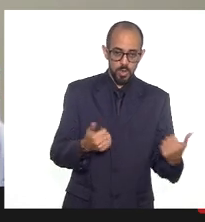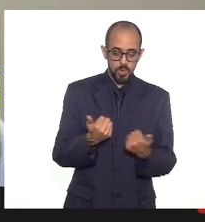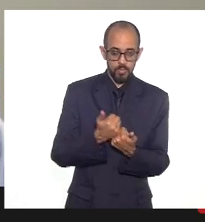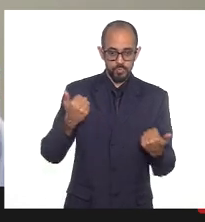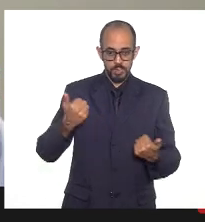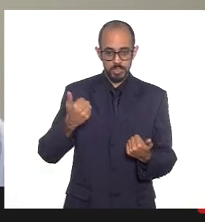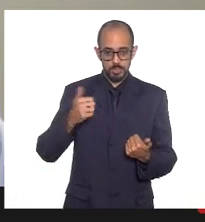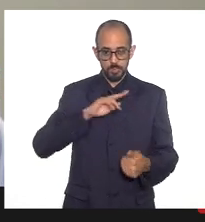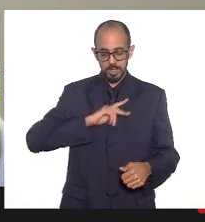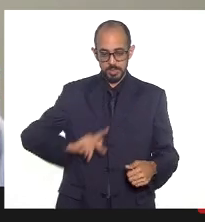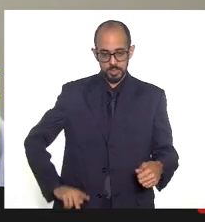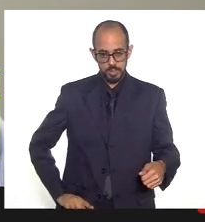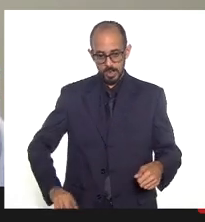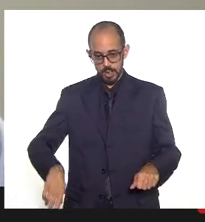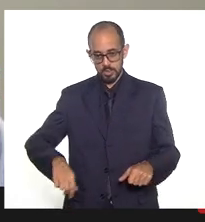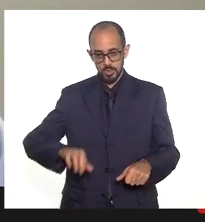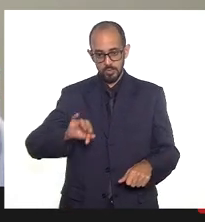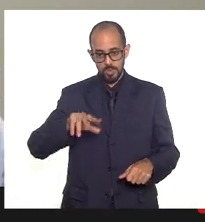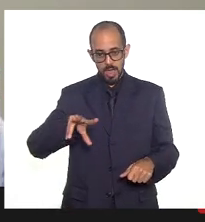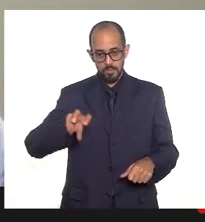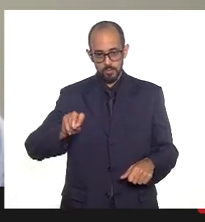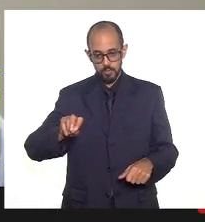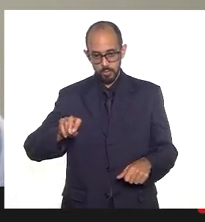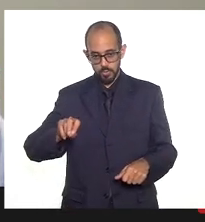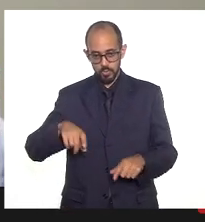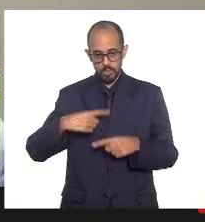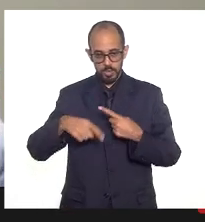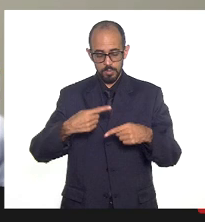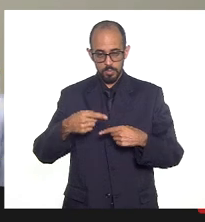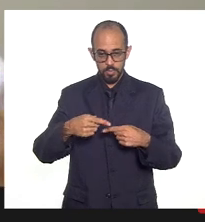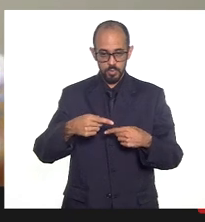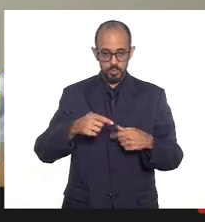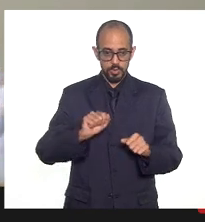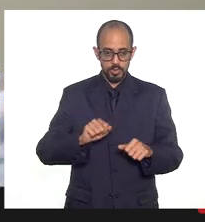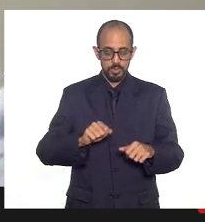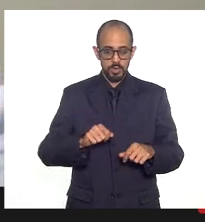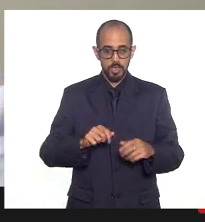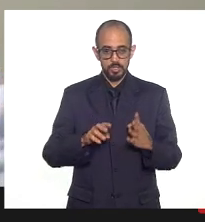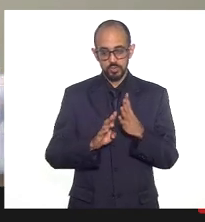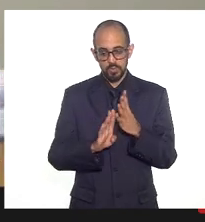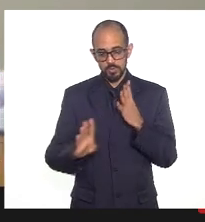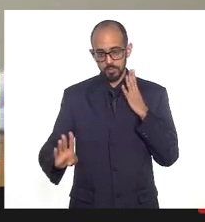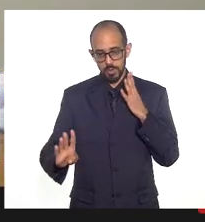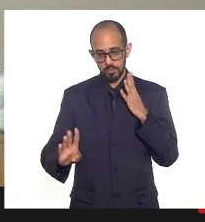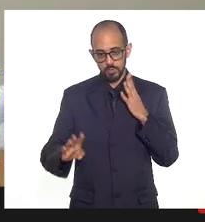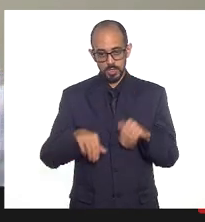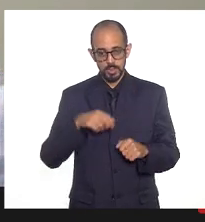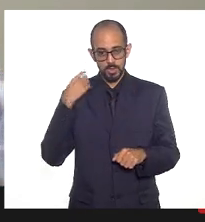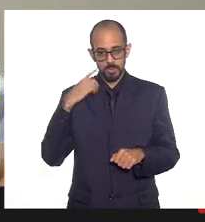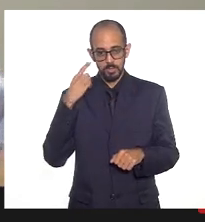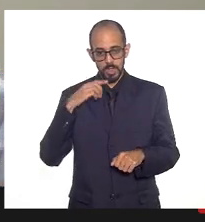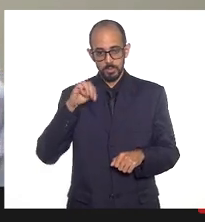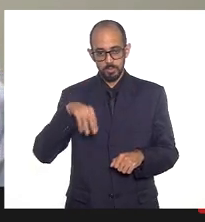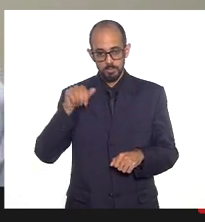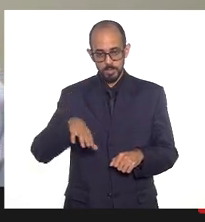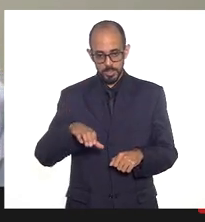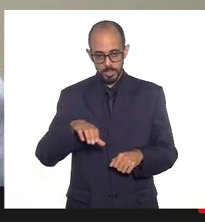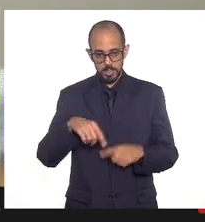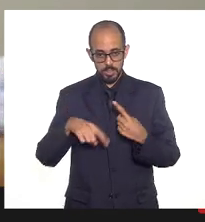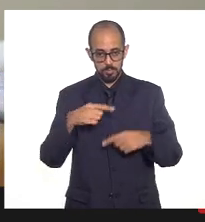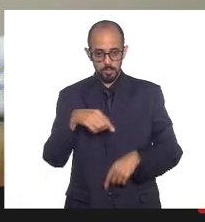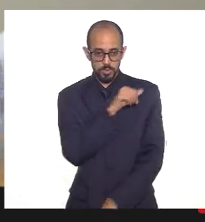da frente, deputado Flávio Serafini, em seguida, na sequência de parlamentares, o deputado Carlos Minck e a deputada enfermeira